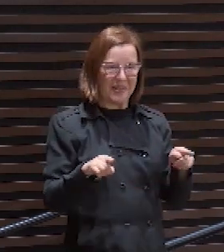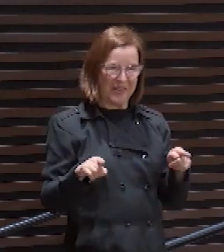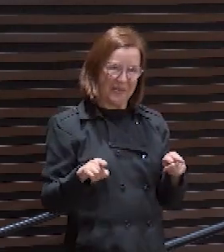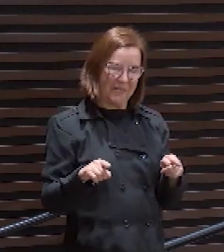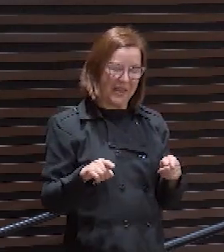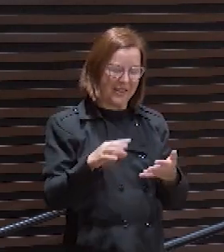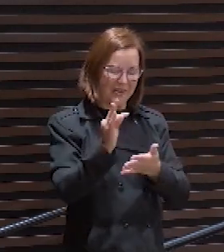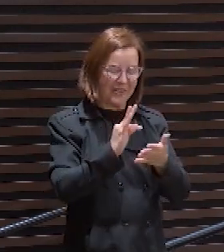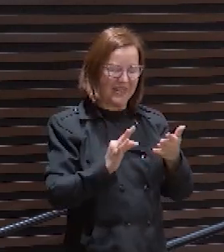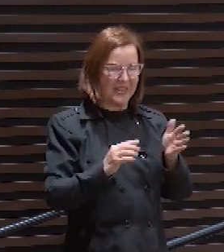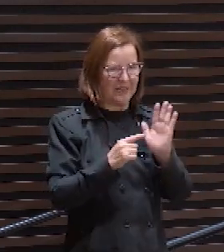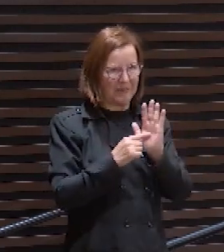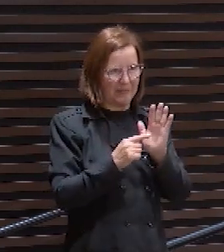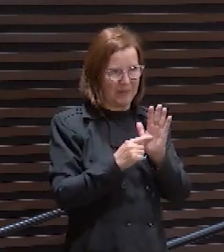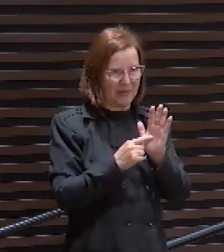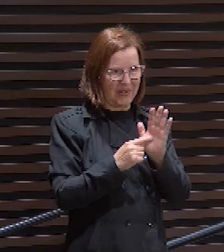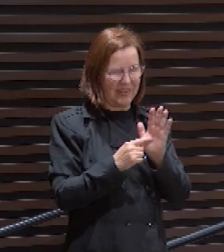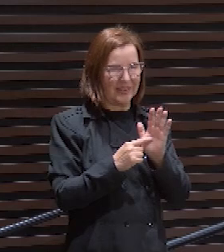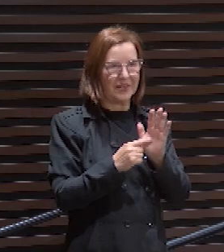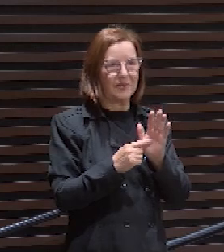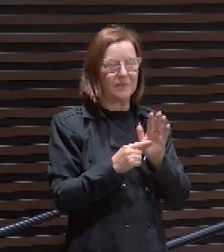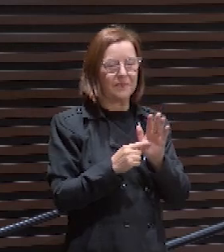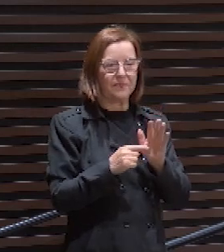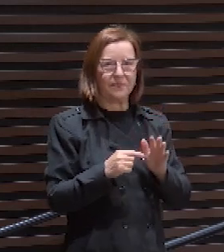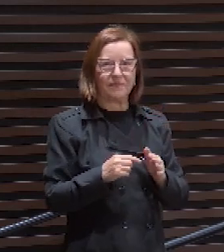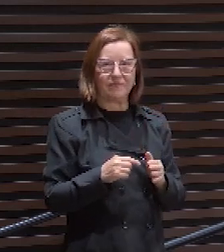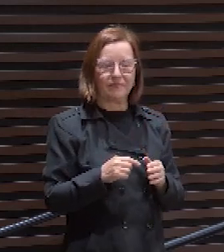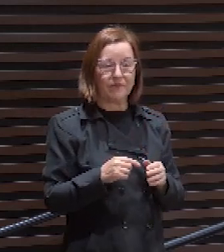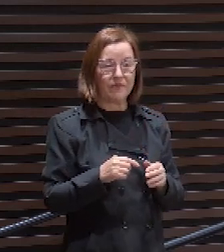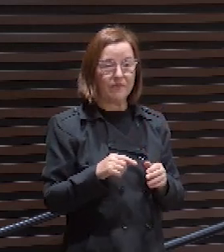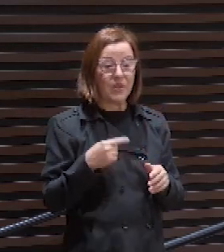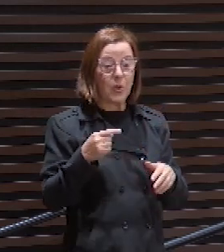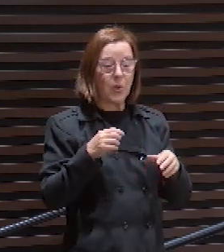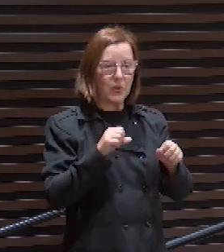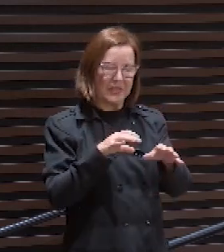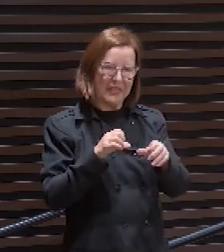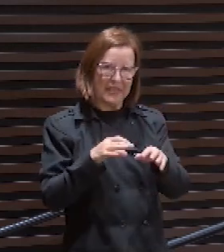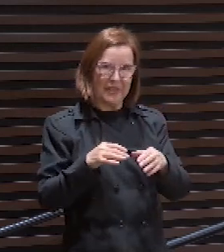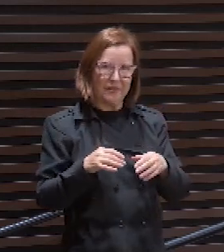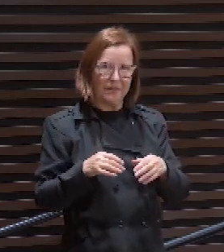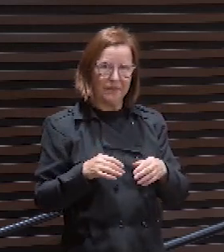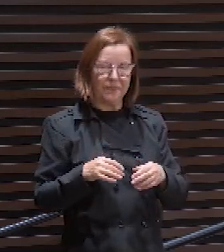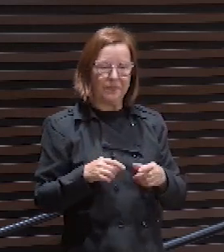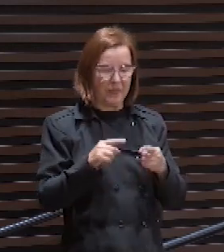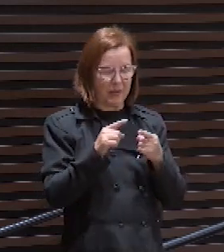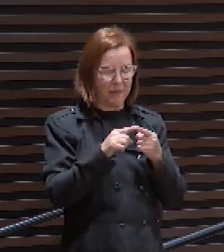também fala e nos traz um outro ensinamento, como está aqui no boletim. Na primeira